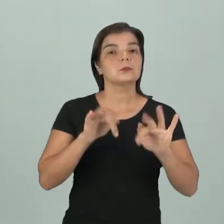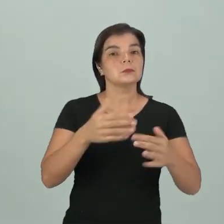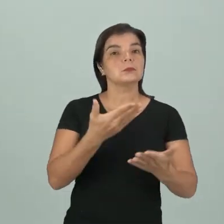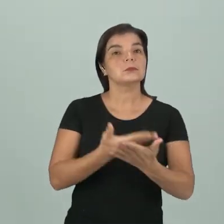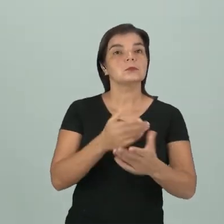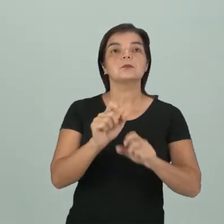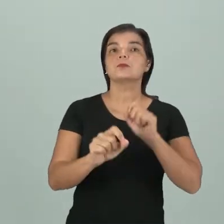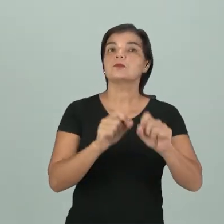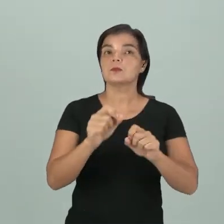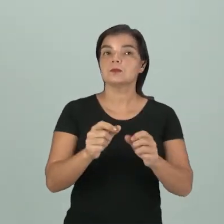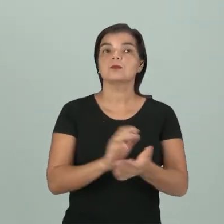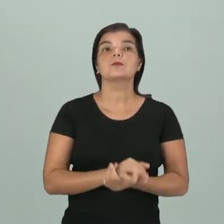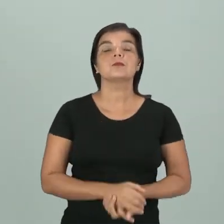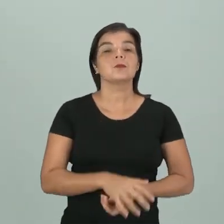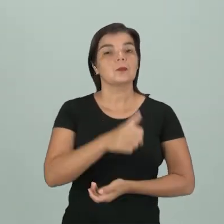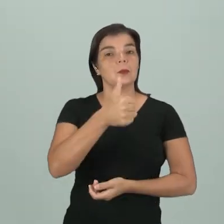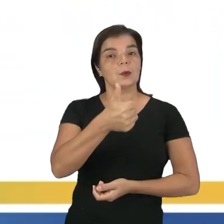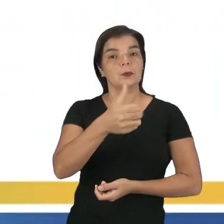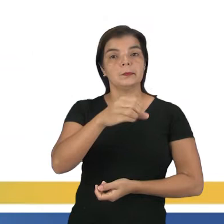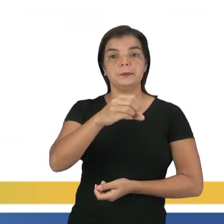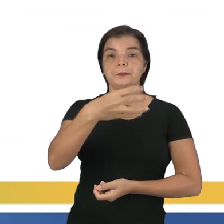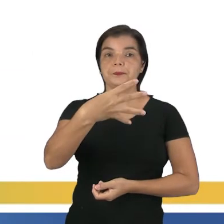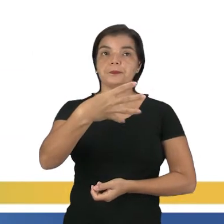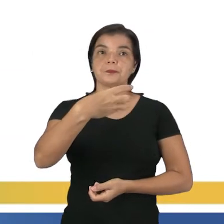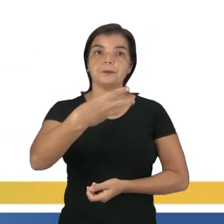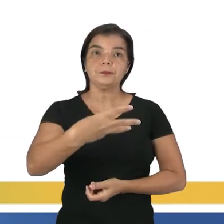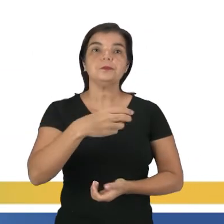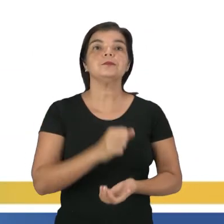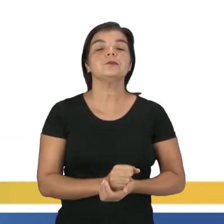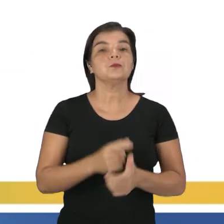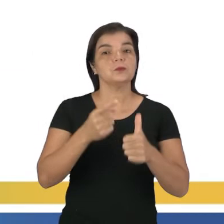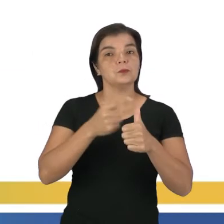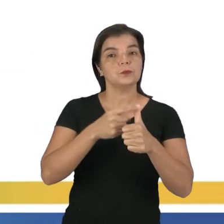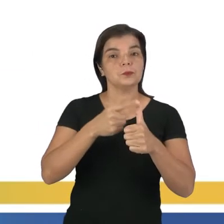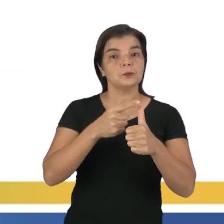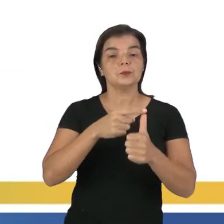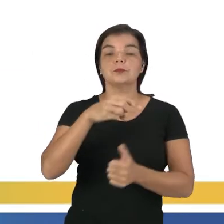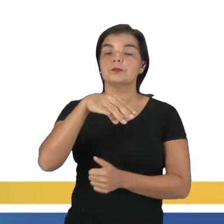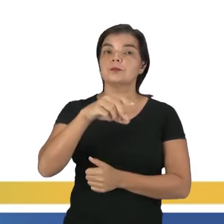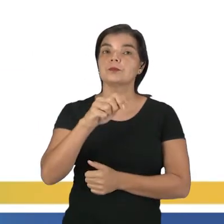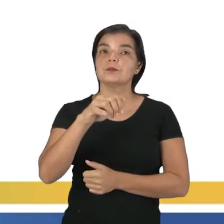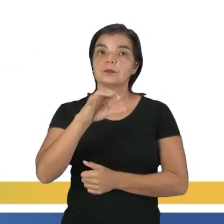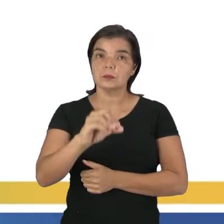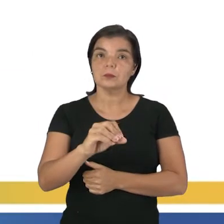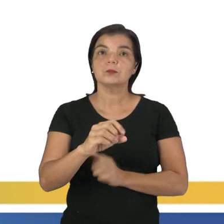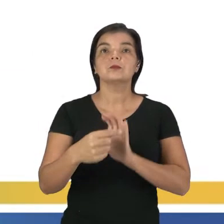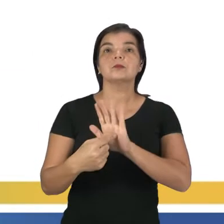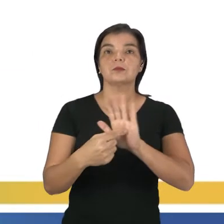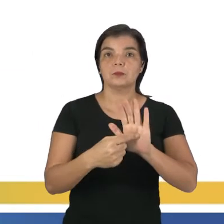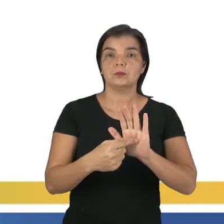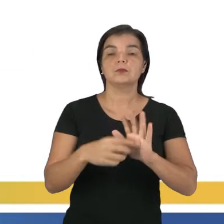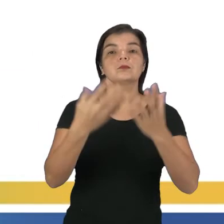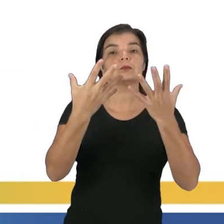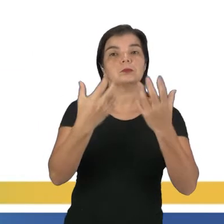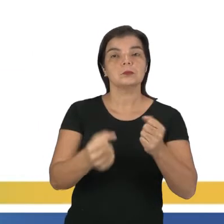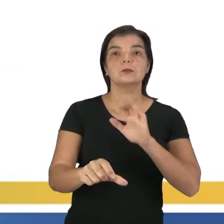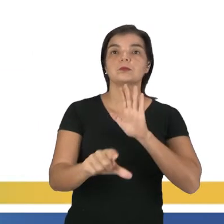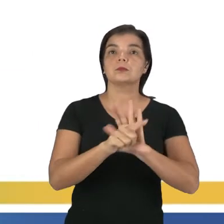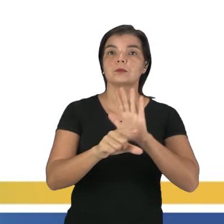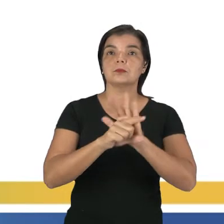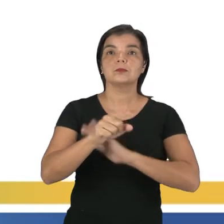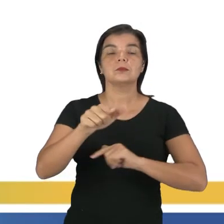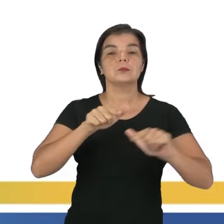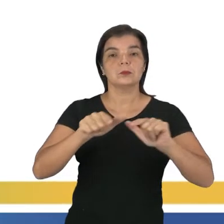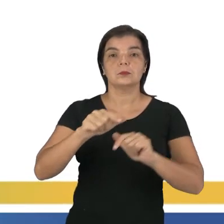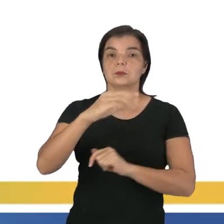finalizar ali na história do Brasil. Em 1943, no dia 1º de maio, foi promulgada a Consolidação